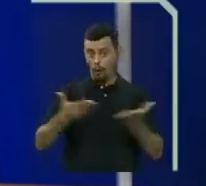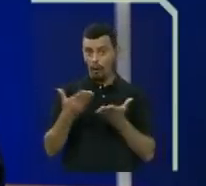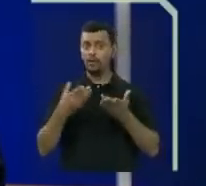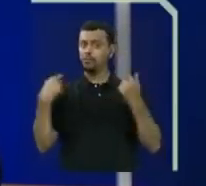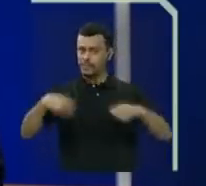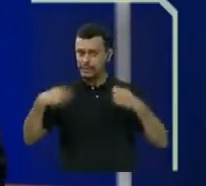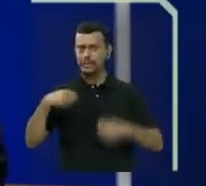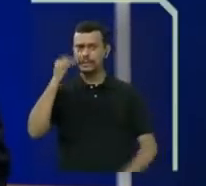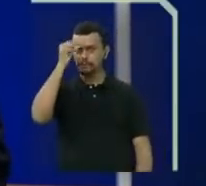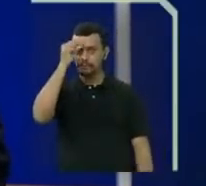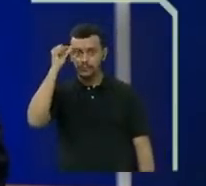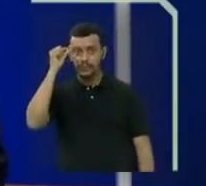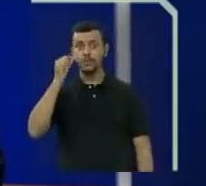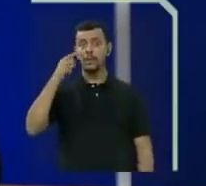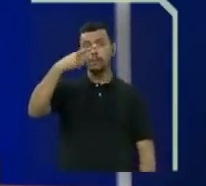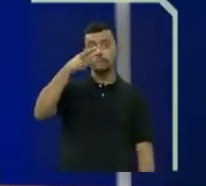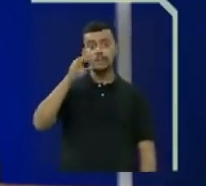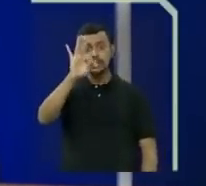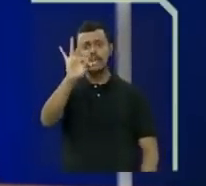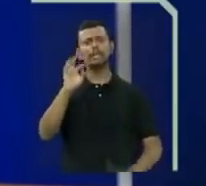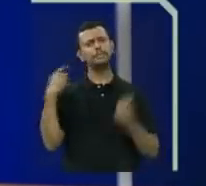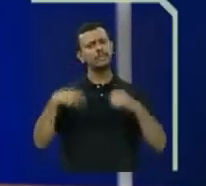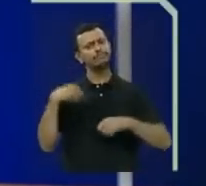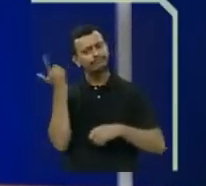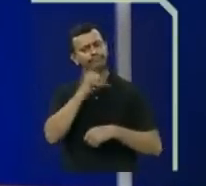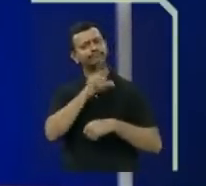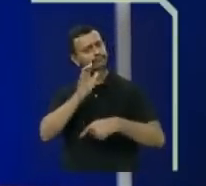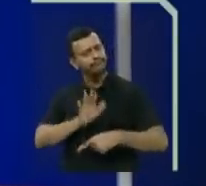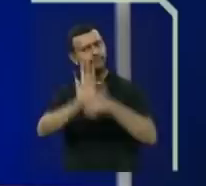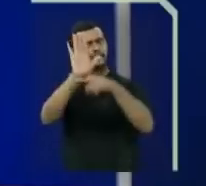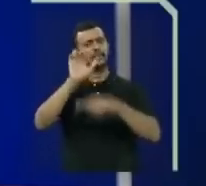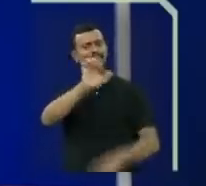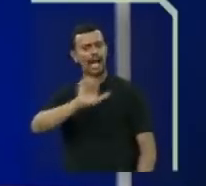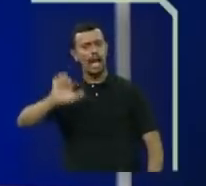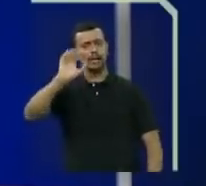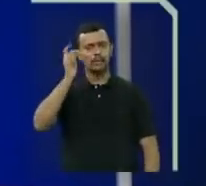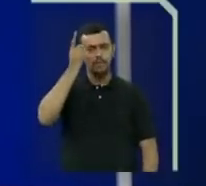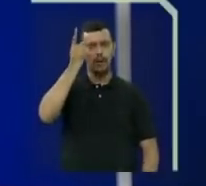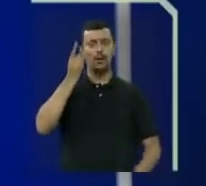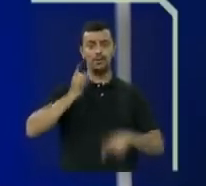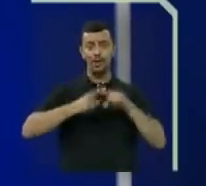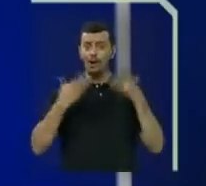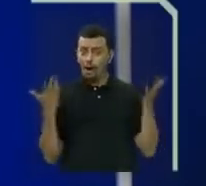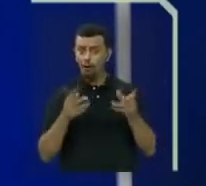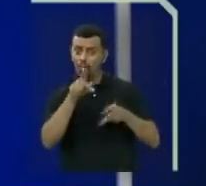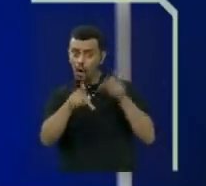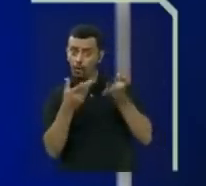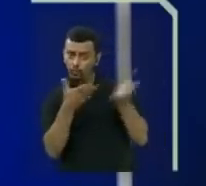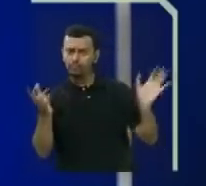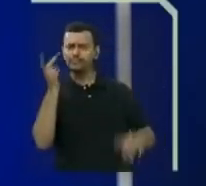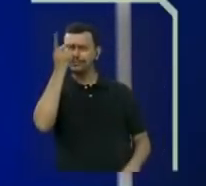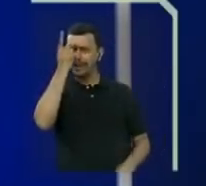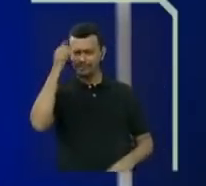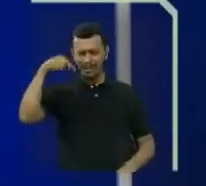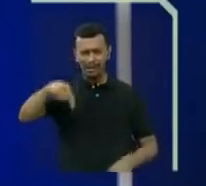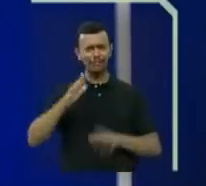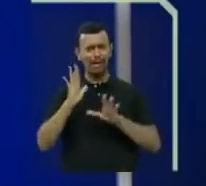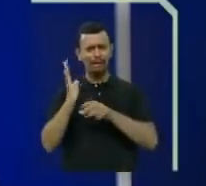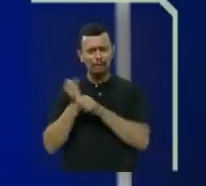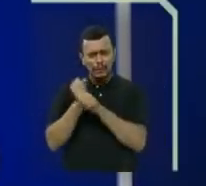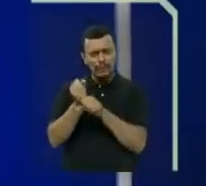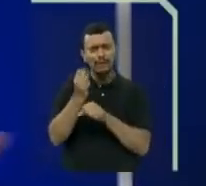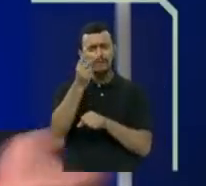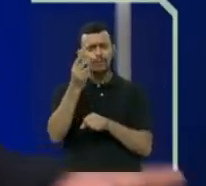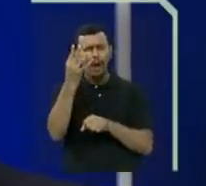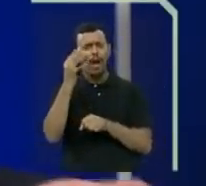eleições no estado de São Paulo e fazer a grande diferença. Porque os paulistas sabem, o PSDB governa esse estado há 24 anos,